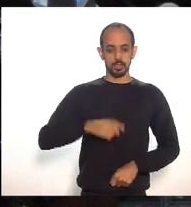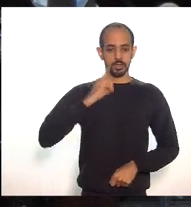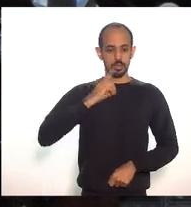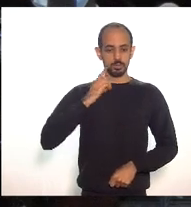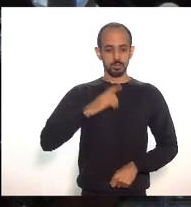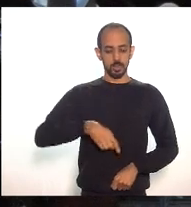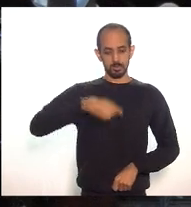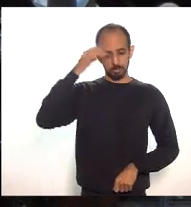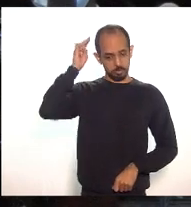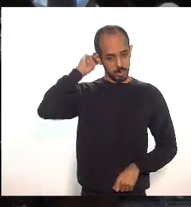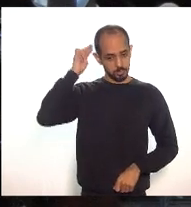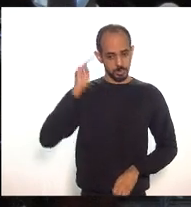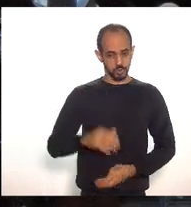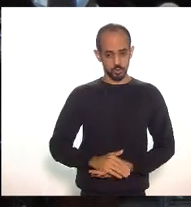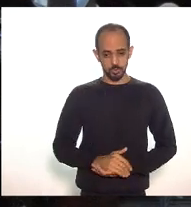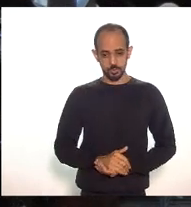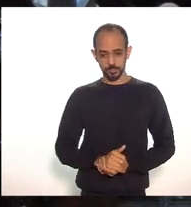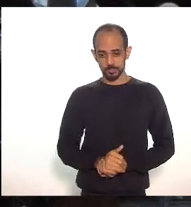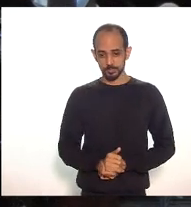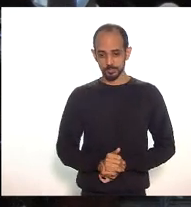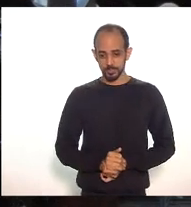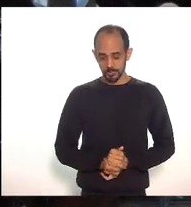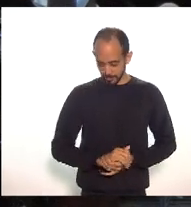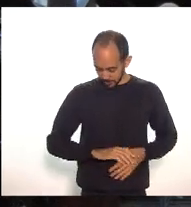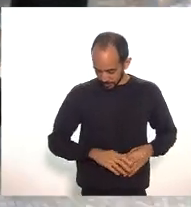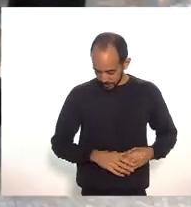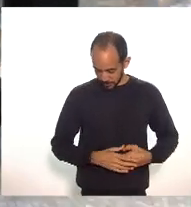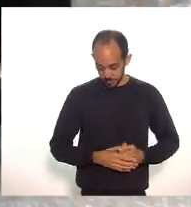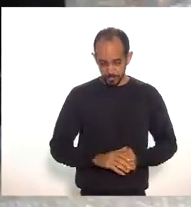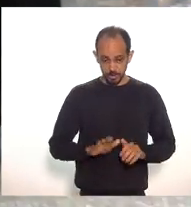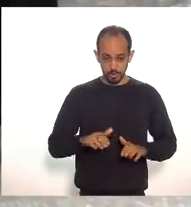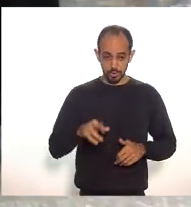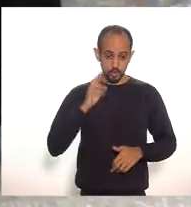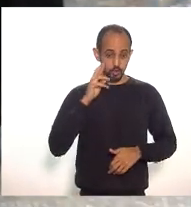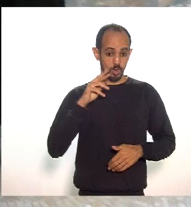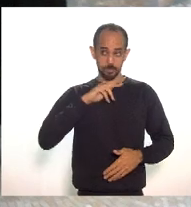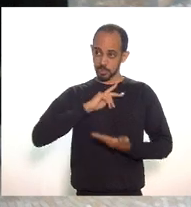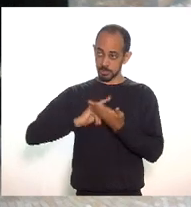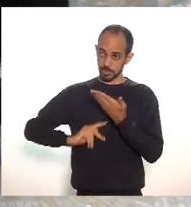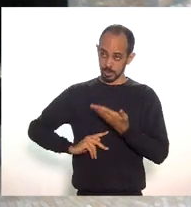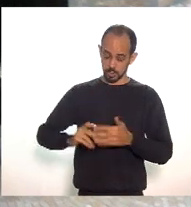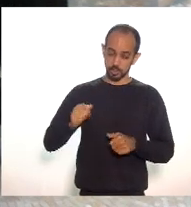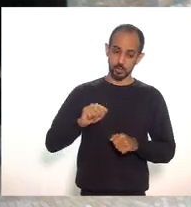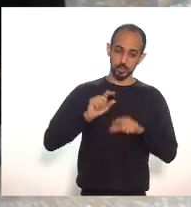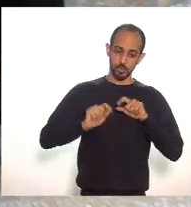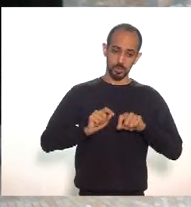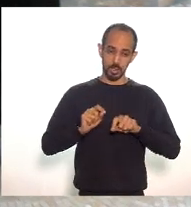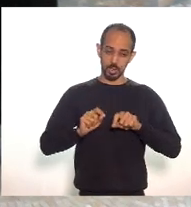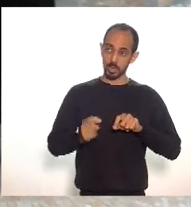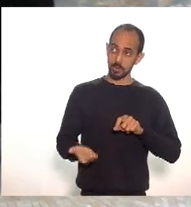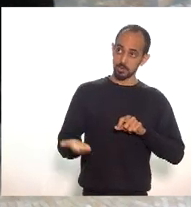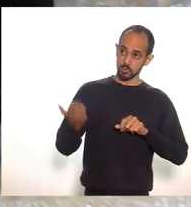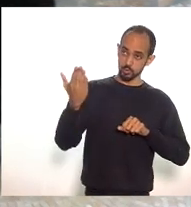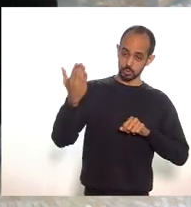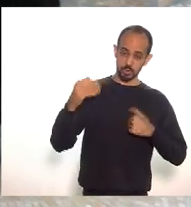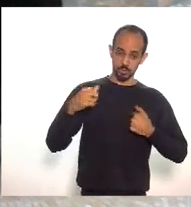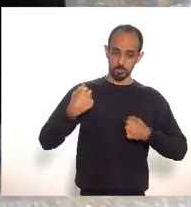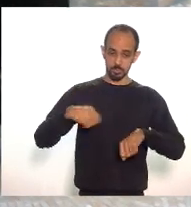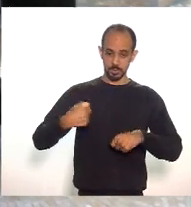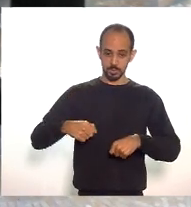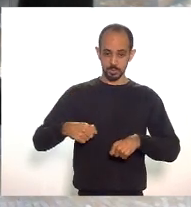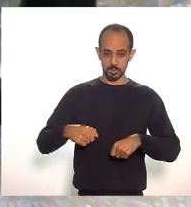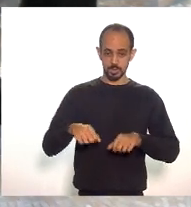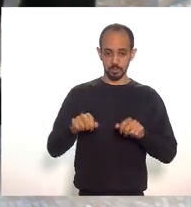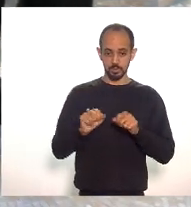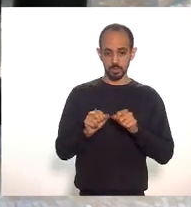Márcio Pacheco o seu presente Nesse exato minuto você não estaria então que te chamar os trabalhos